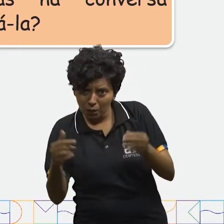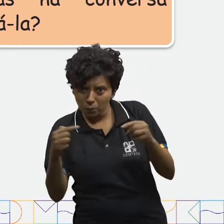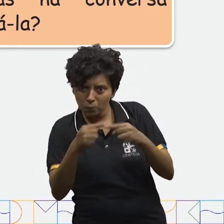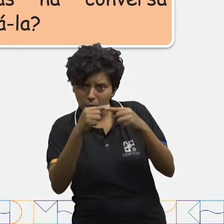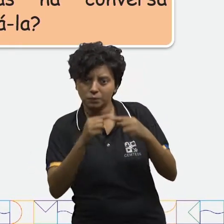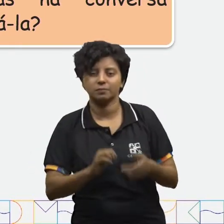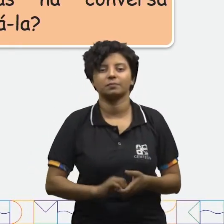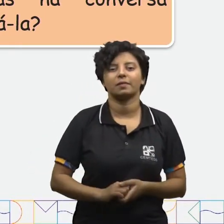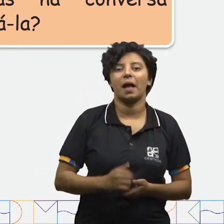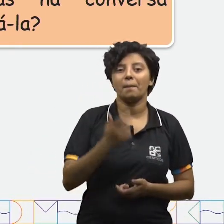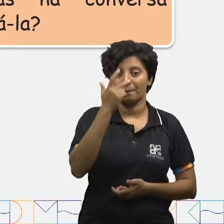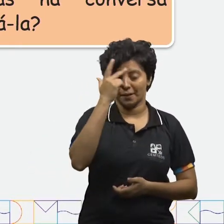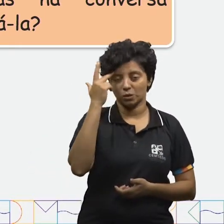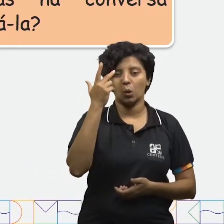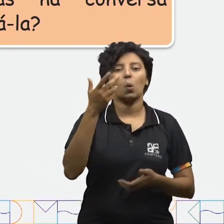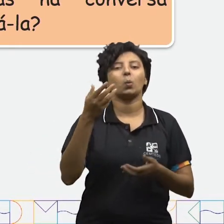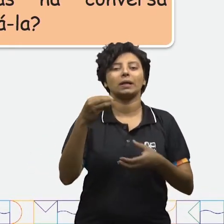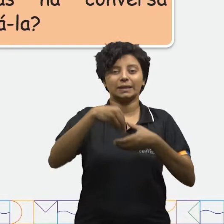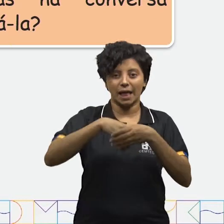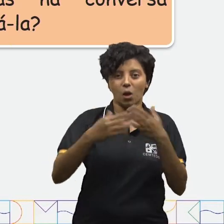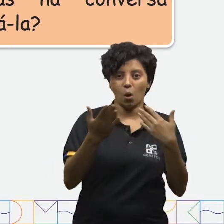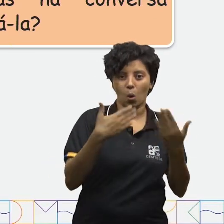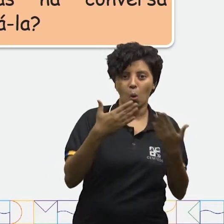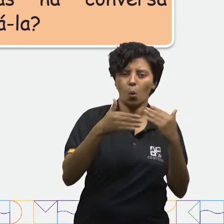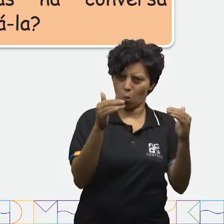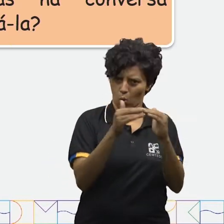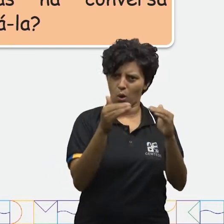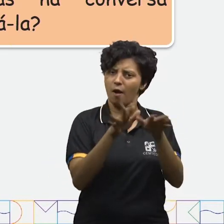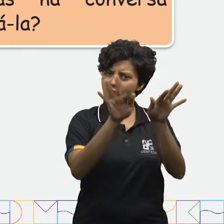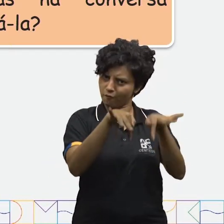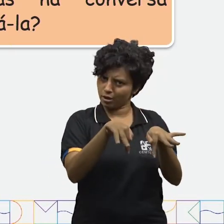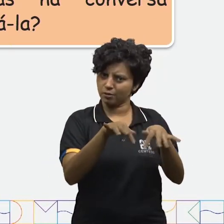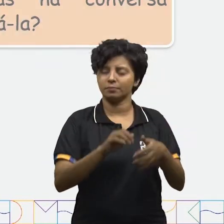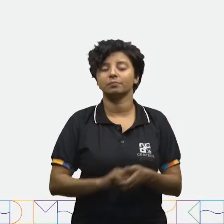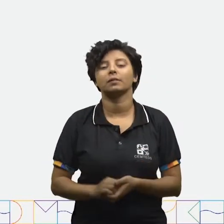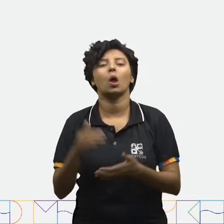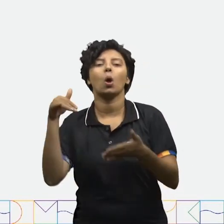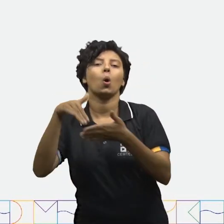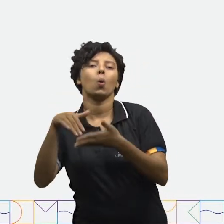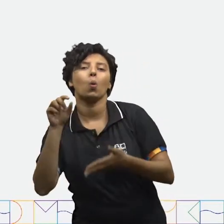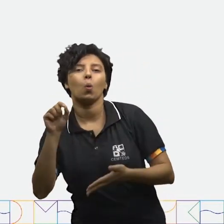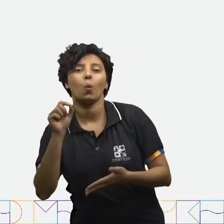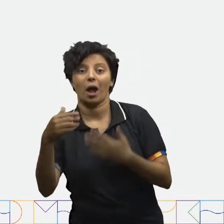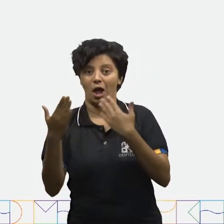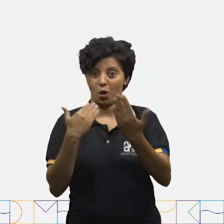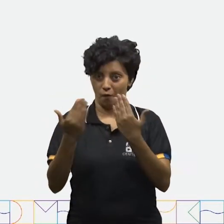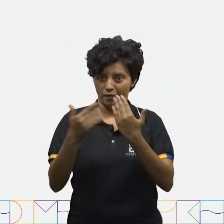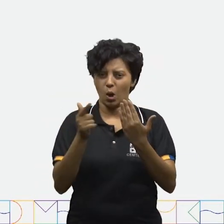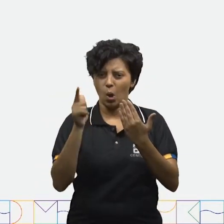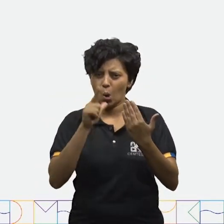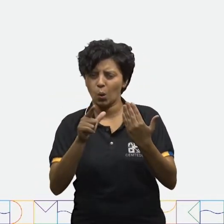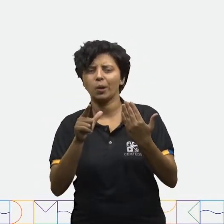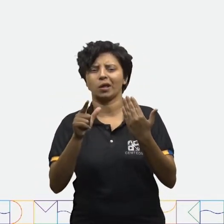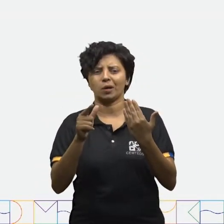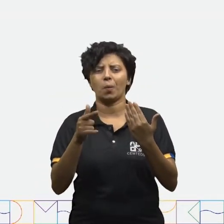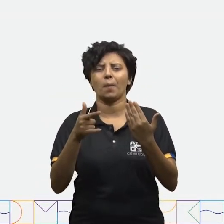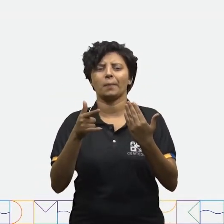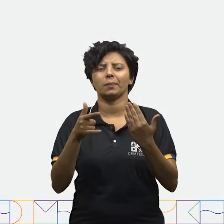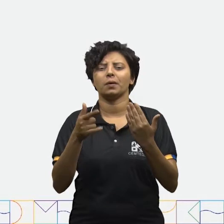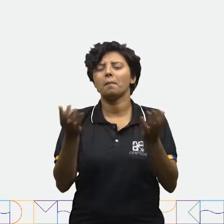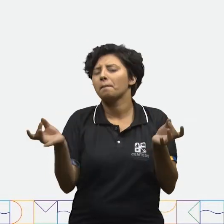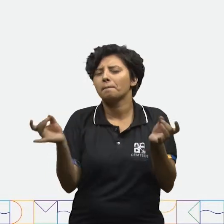As pessoas envolvidas na conversa concordaram em encerrá-la? E por último, a conversa